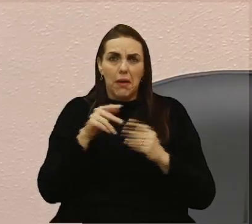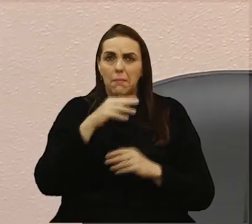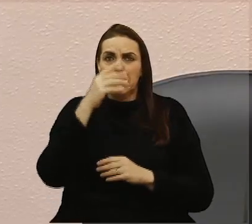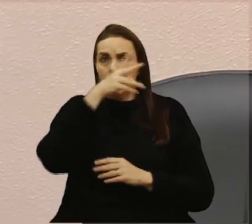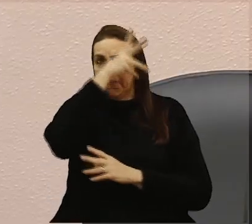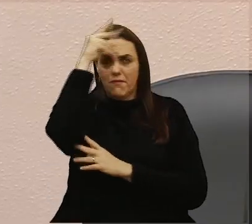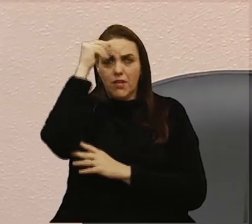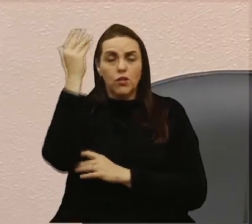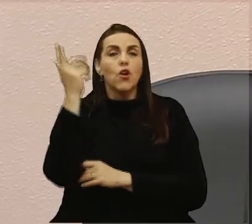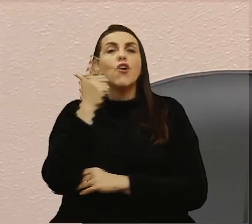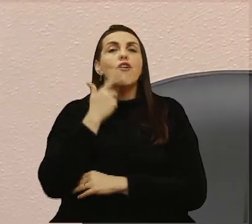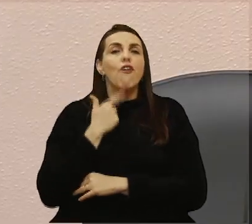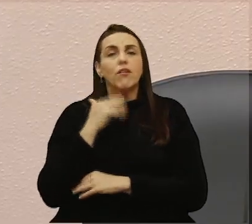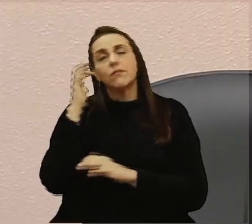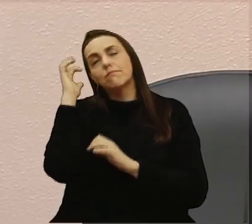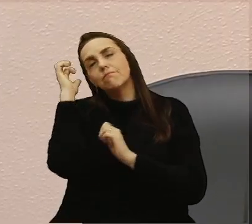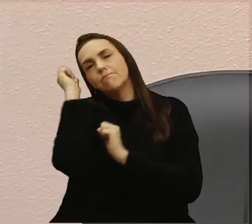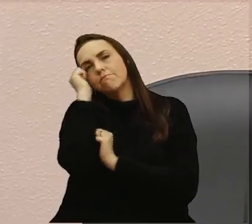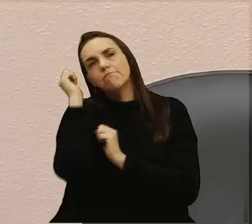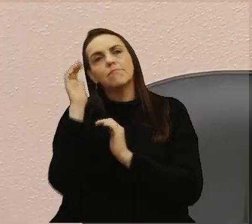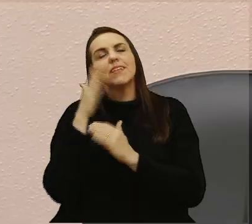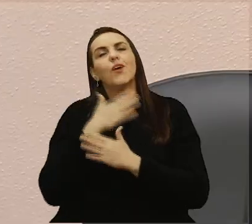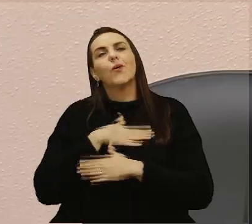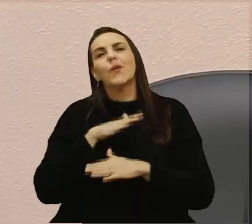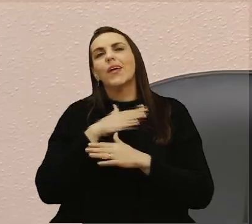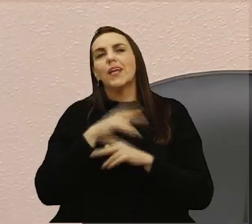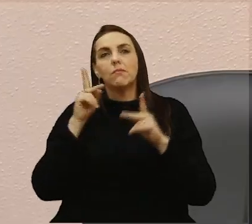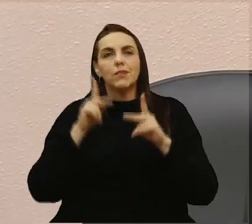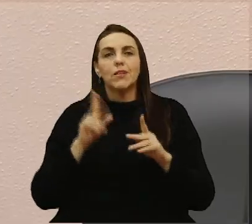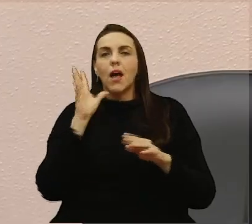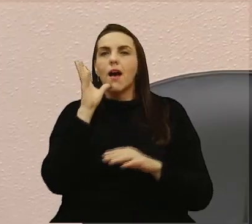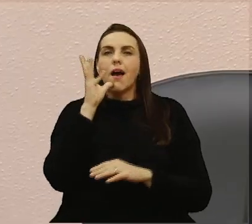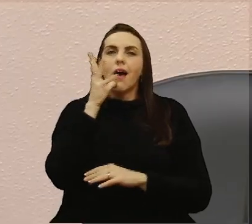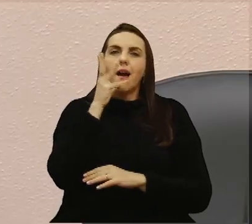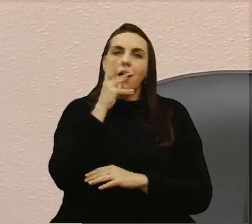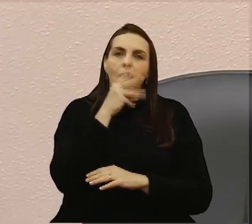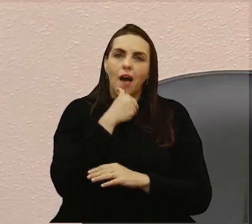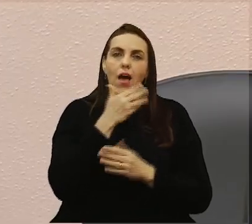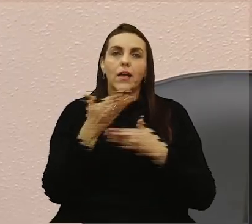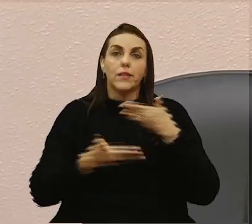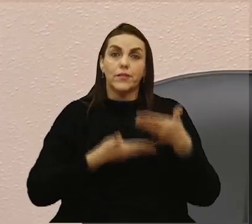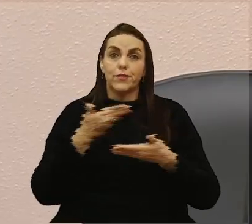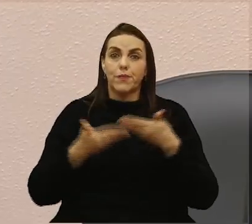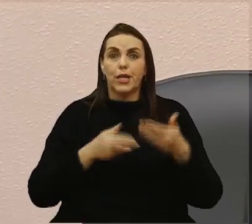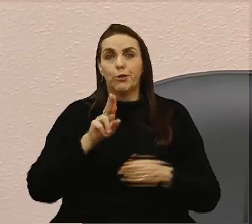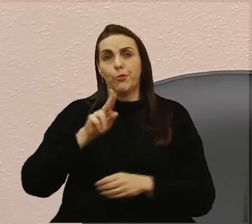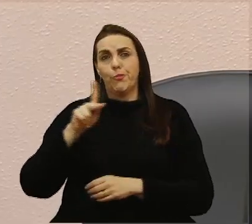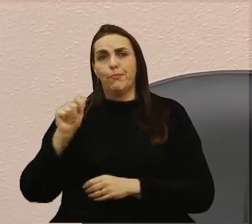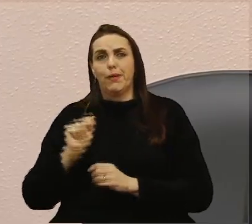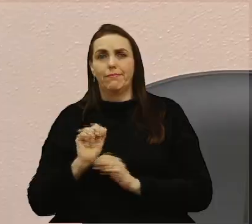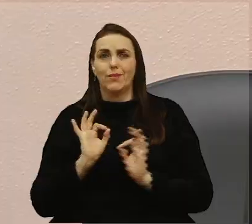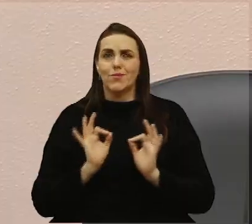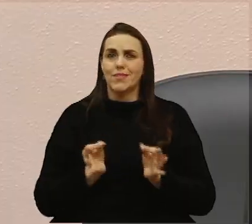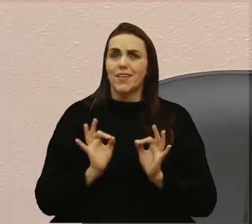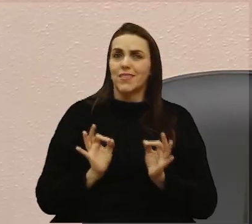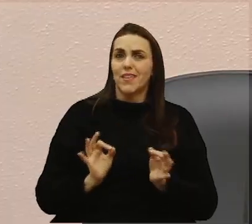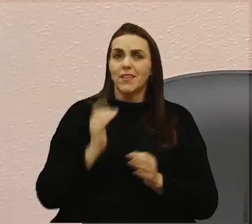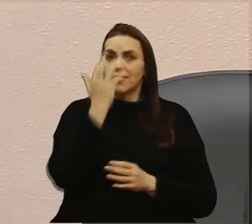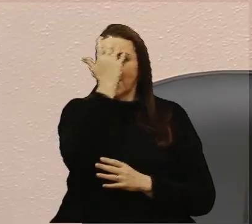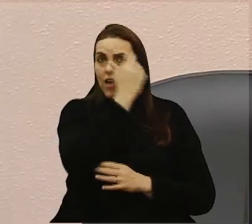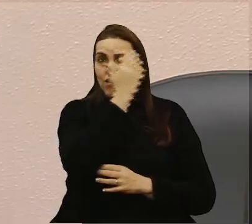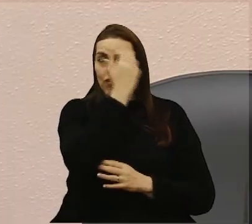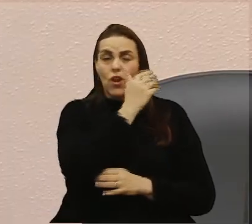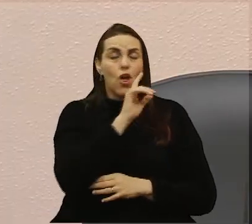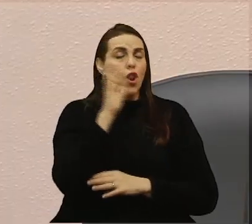dormir sabendo que pessoas demoram horas para ser atendidas na UPA. Eu tenho certeza que o prefeito Adiló